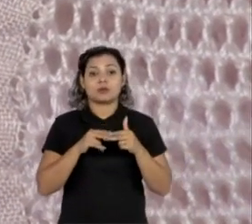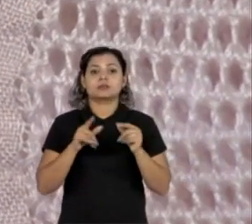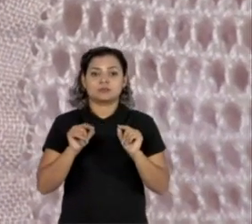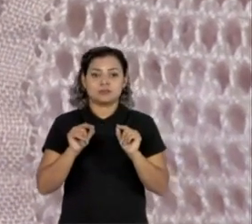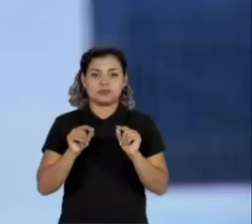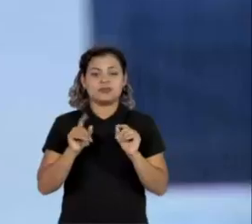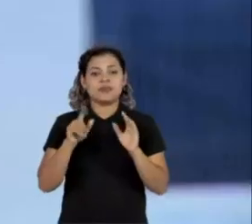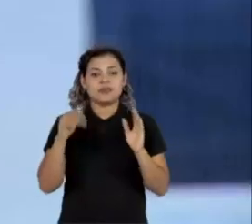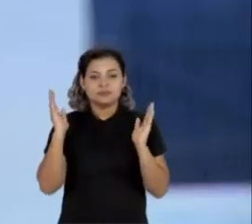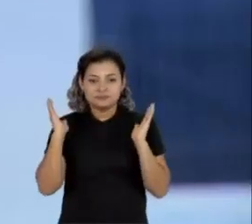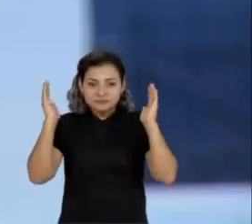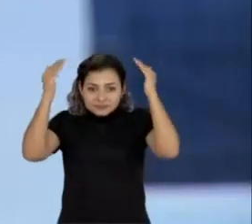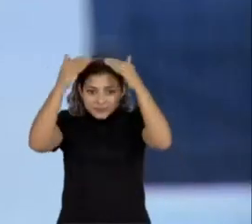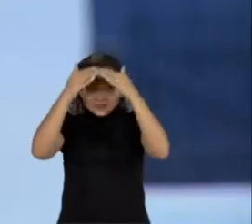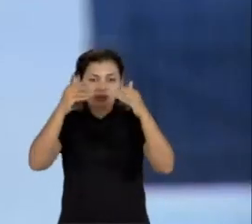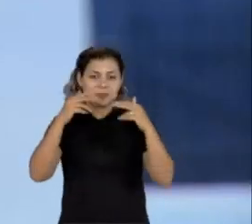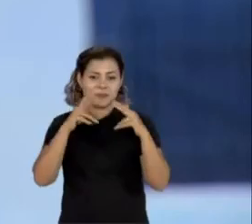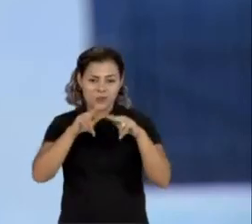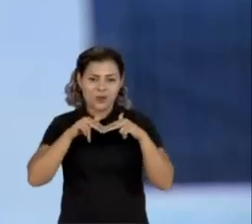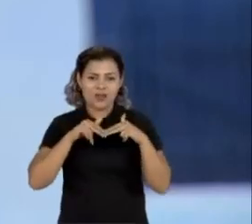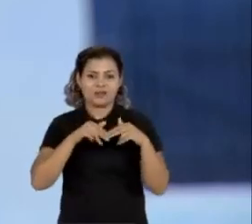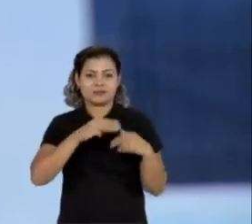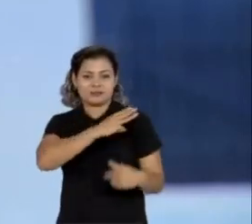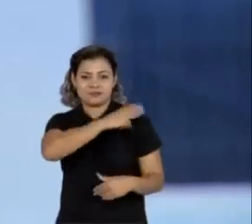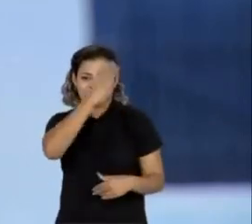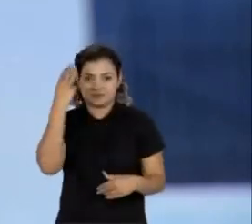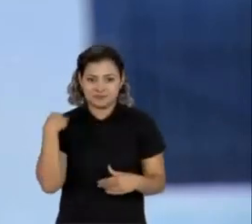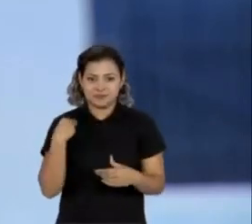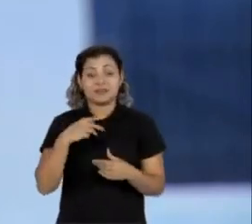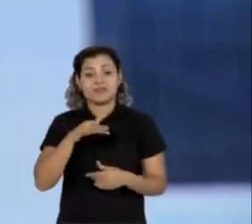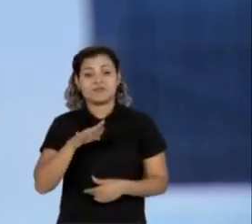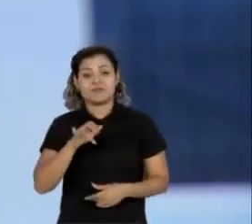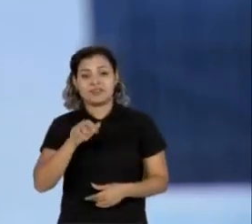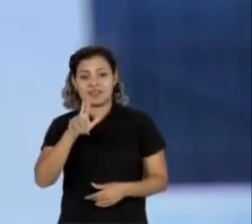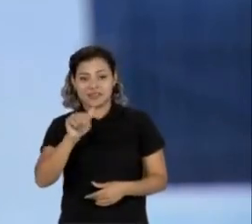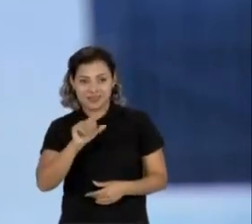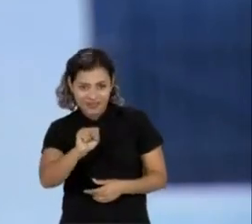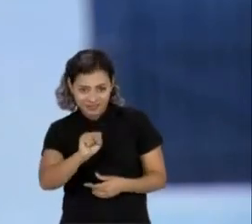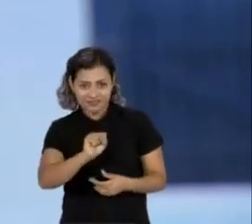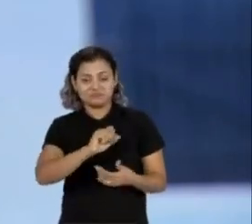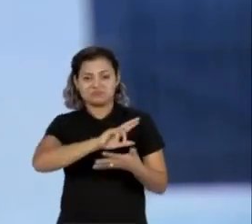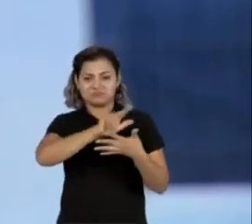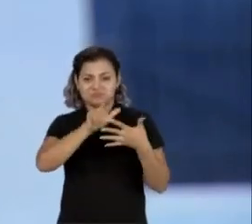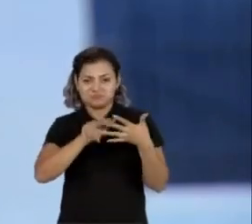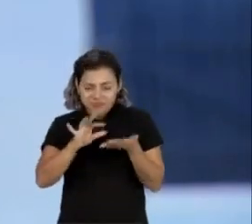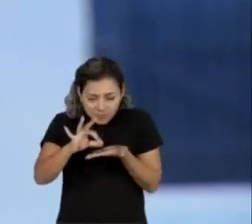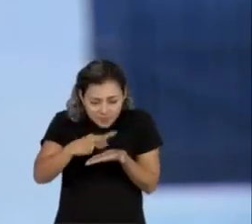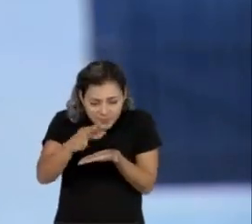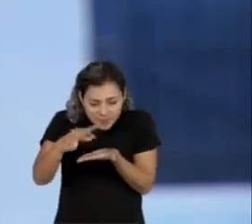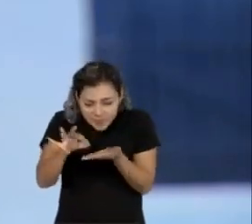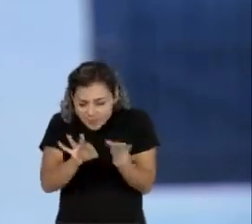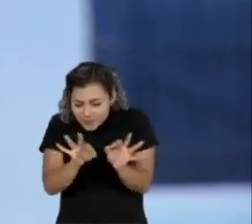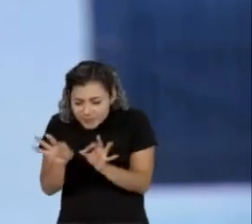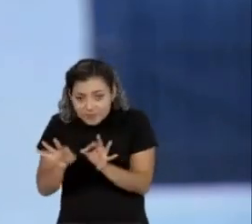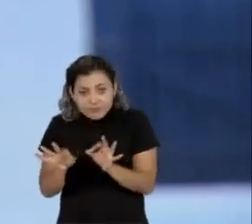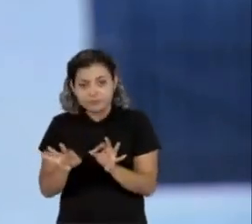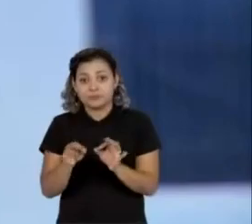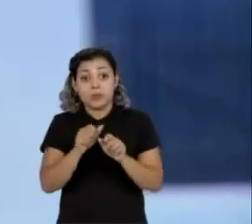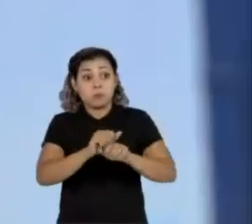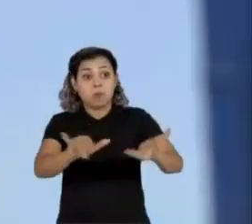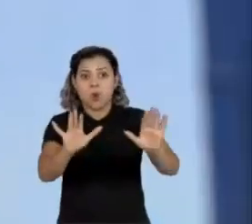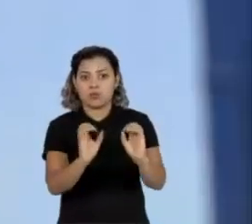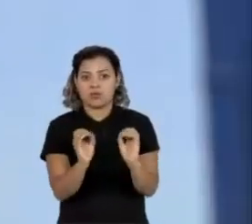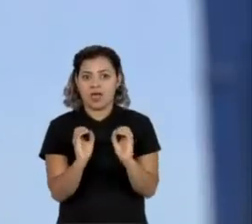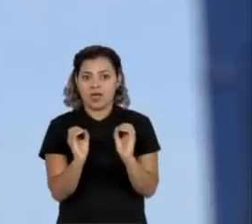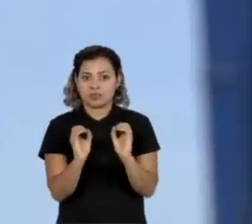tradição europeia, né? E quem fazia essas rendas eram as freiras, né? As 7 chaves, não era muito